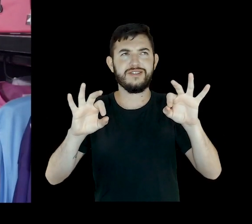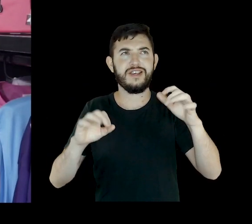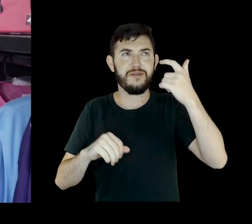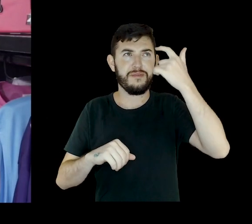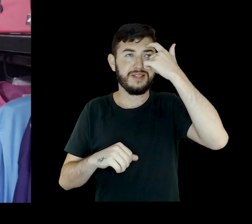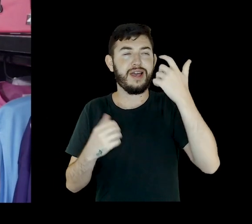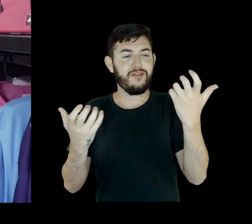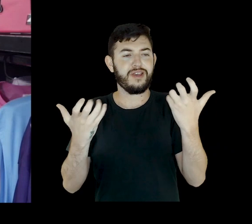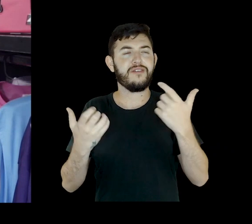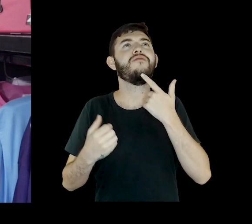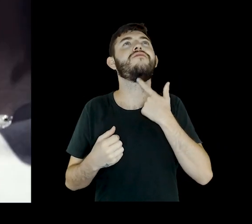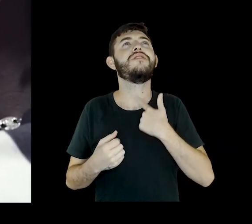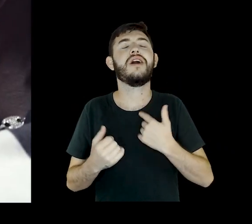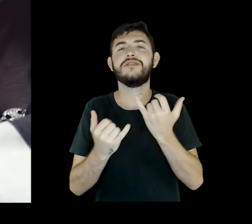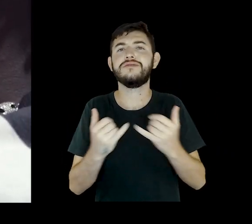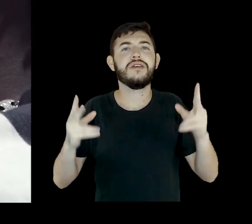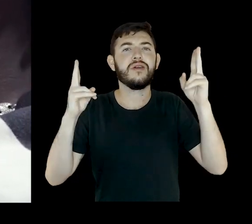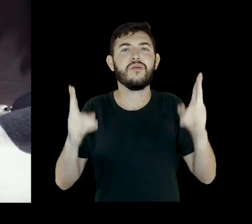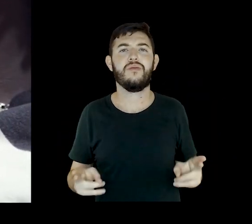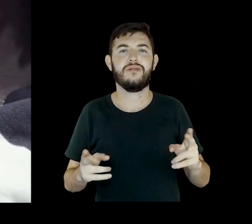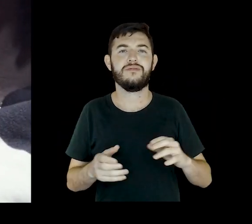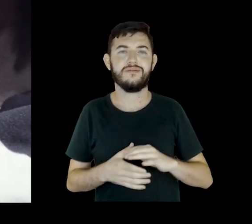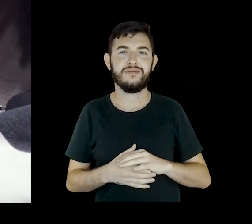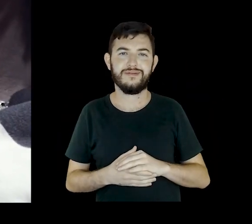que incrível, eu quero fazer parte disso.